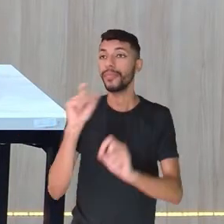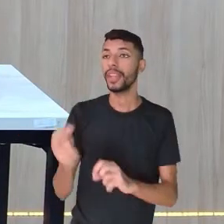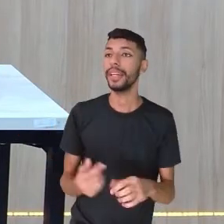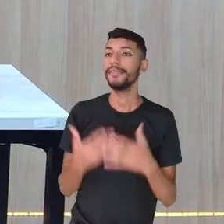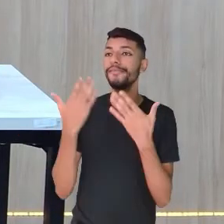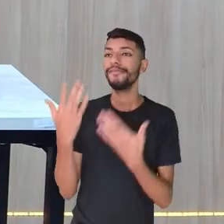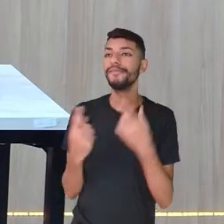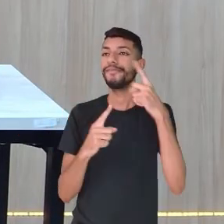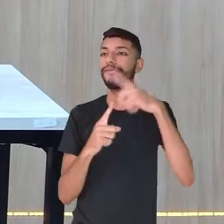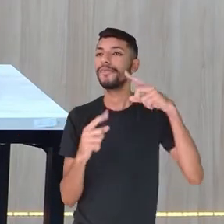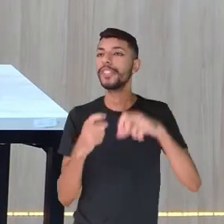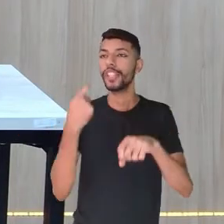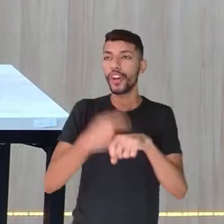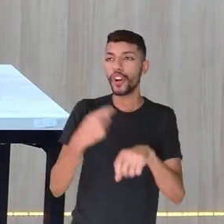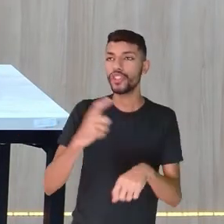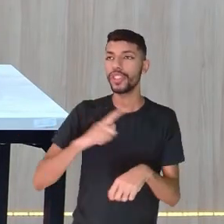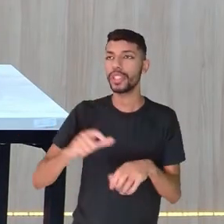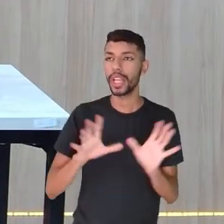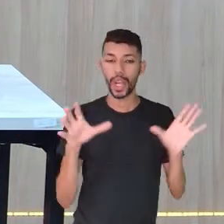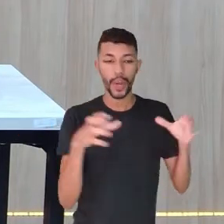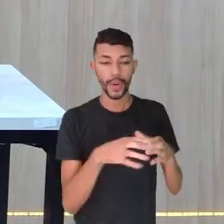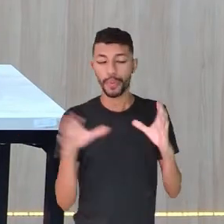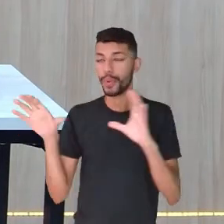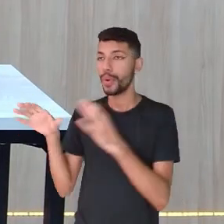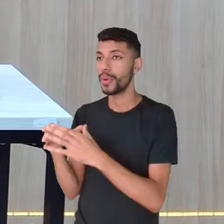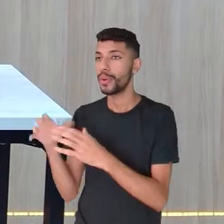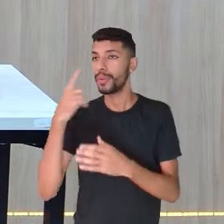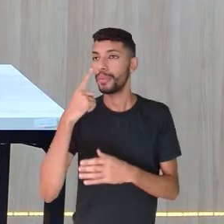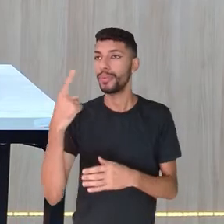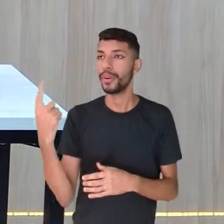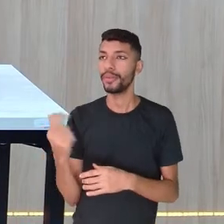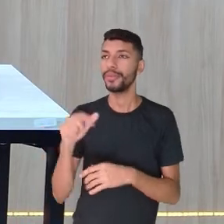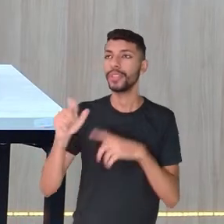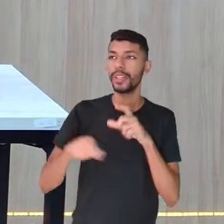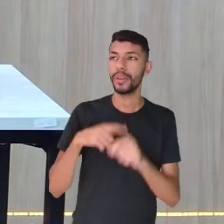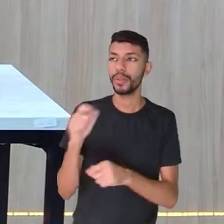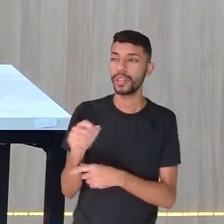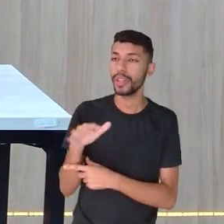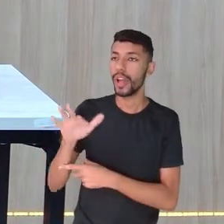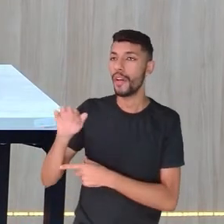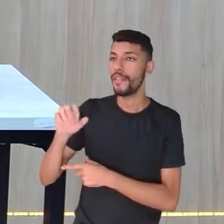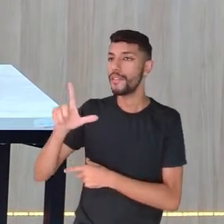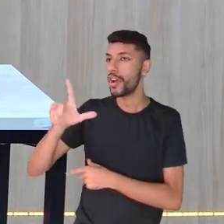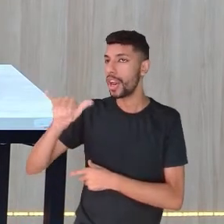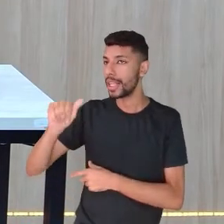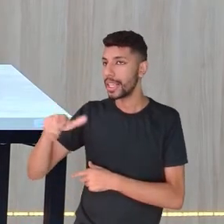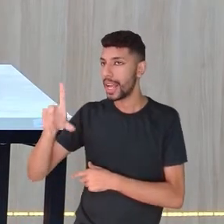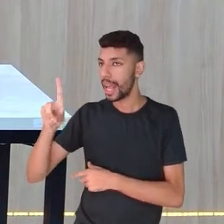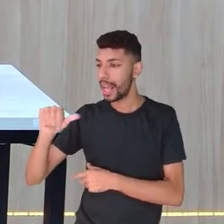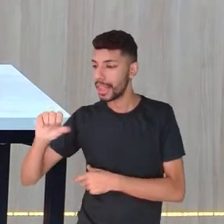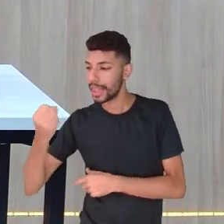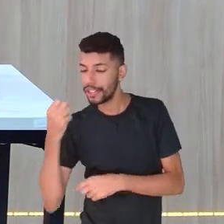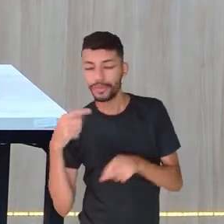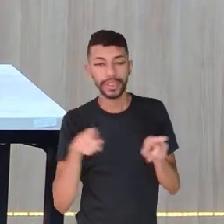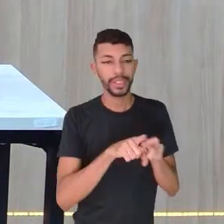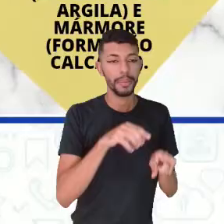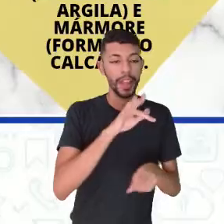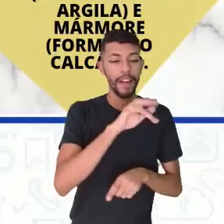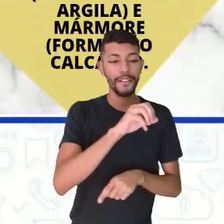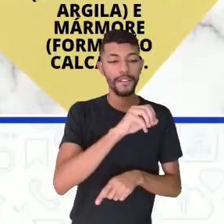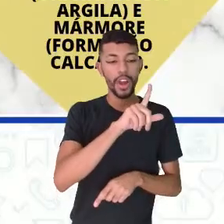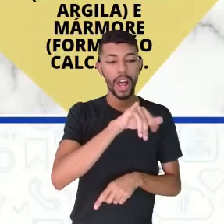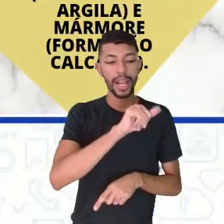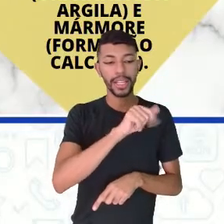ser dividida em dois grupos, as foliadas e as não foliadas. As foliadas, a gente vai ver aí